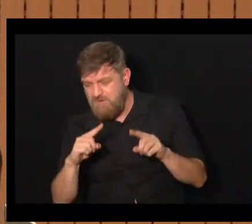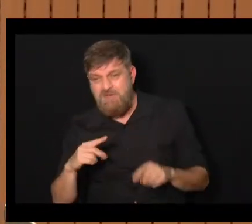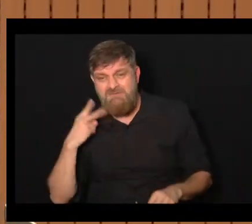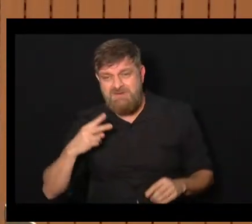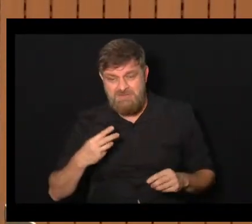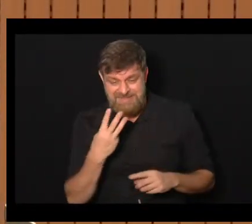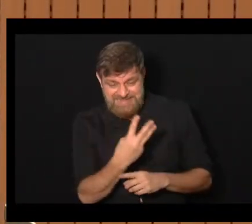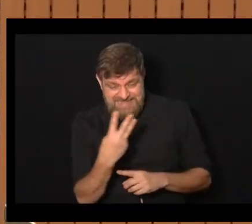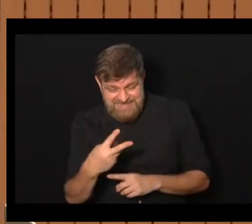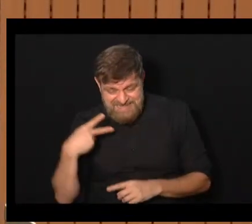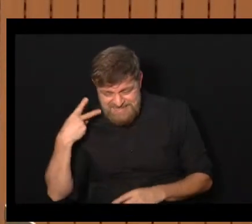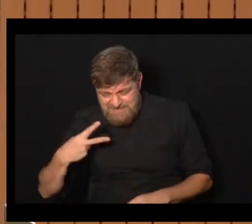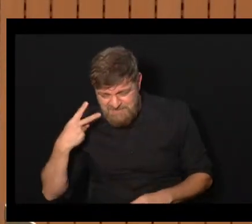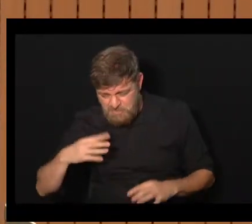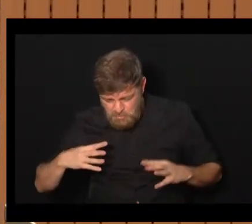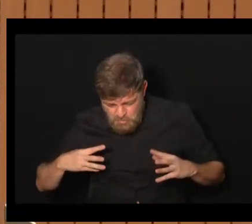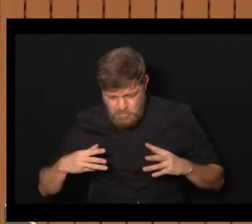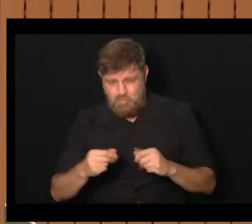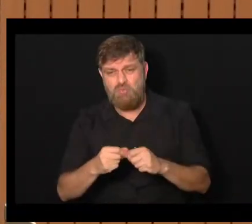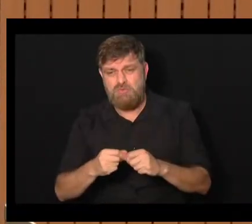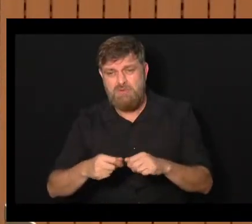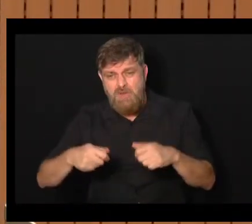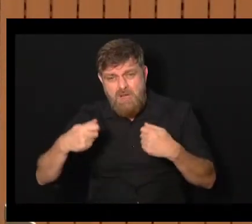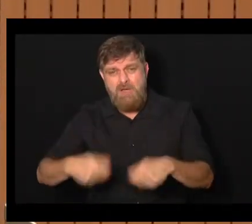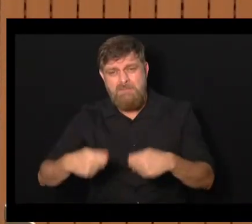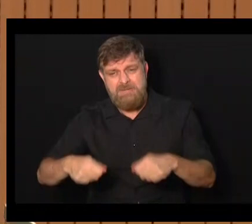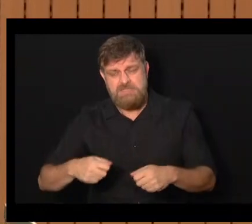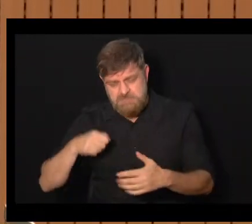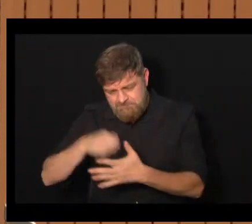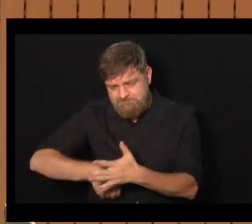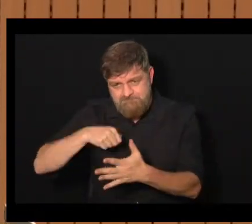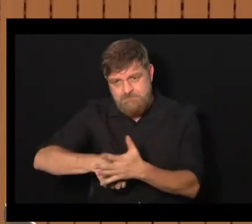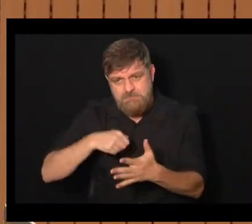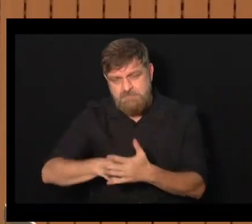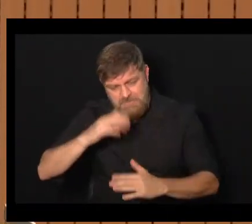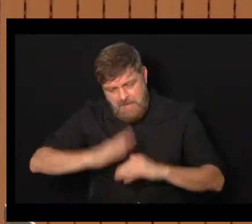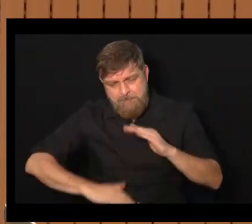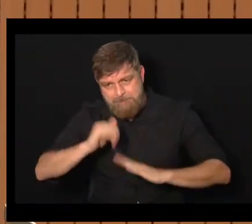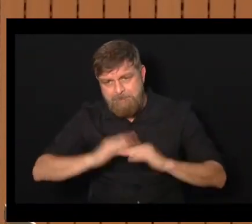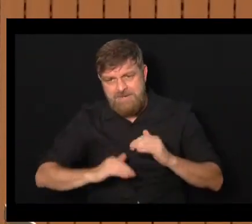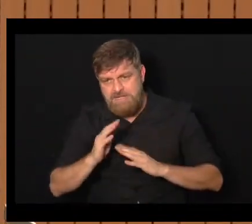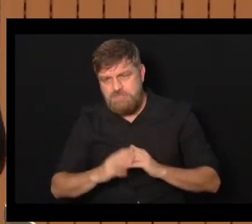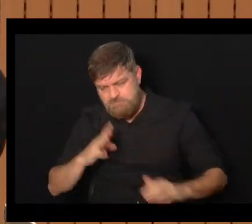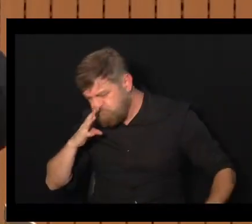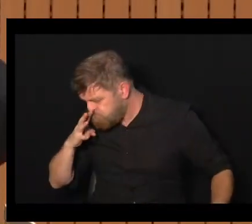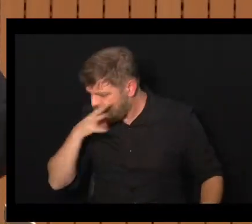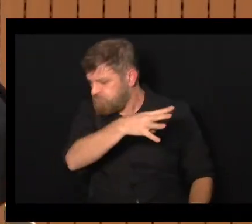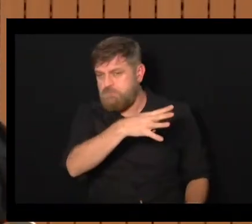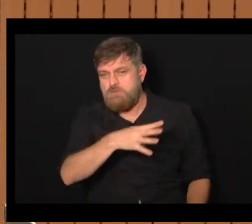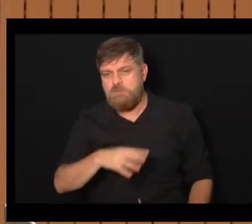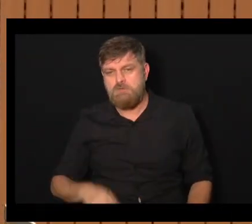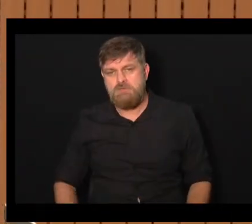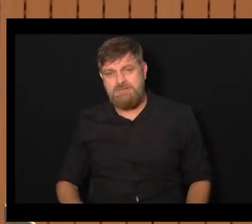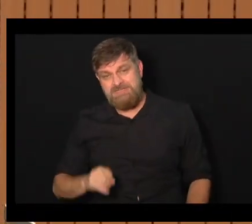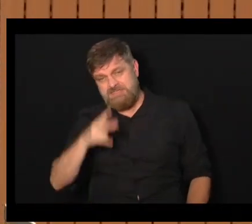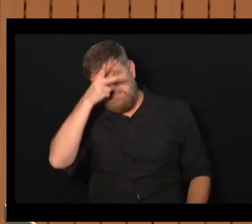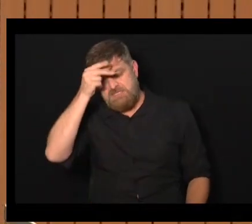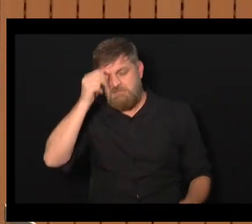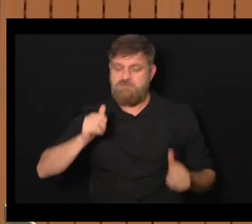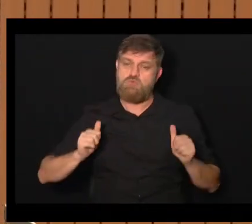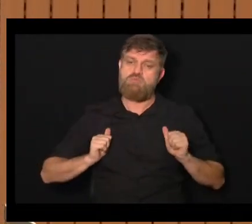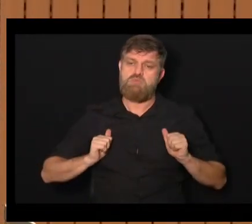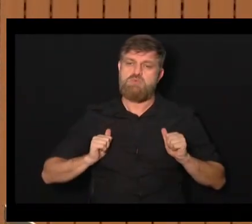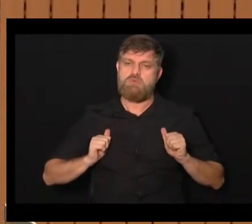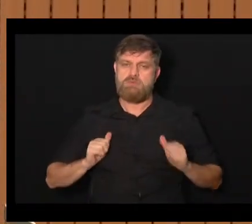dos 33 vereadores, precisamos começar a tomar providências duras para aquilo que a prefeitura deixa de